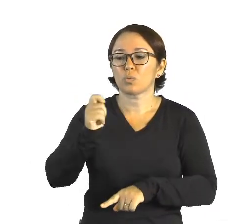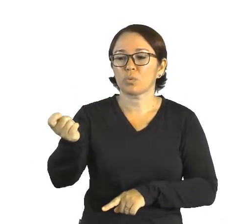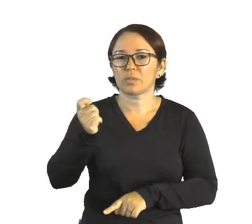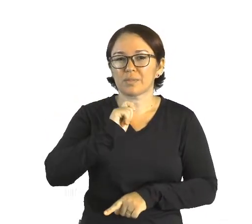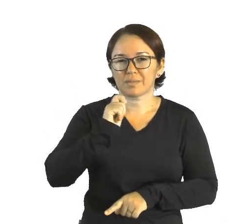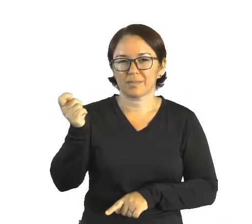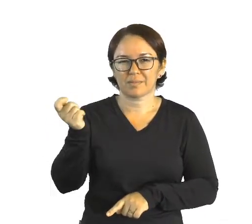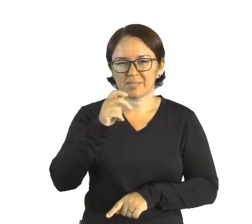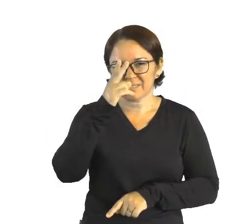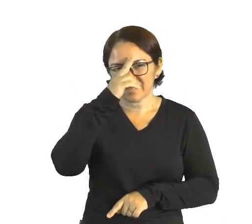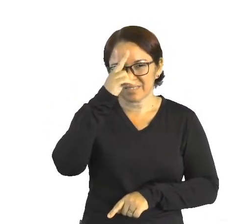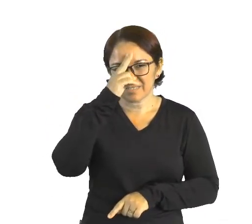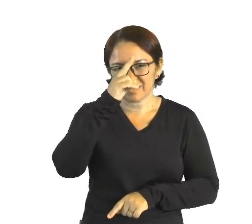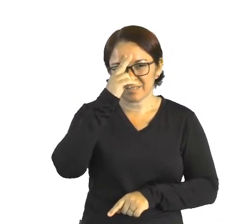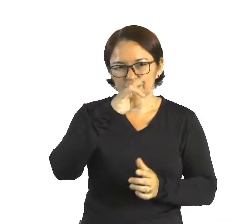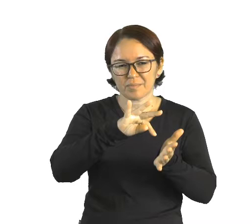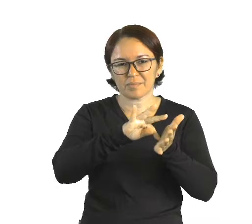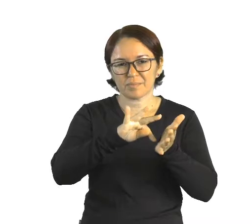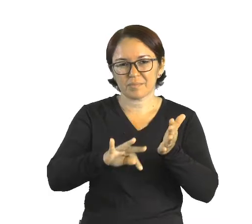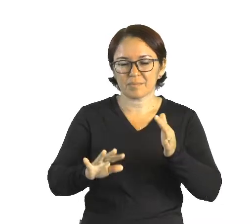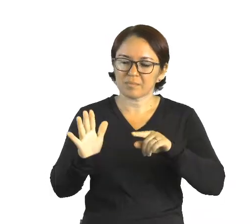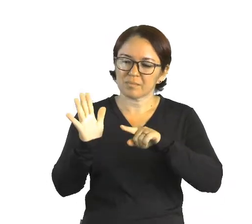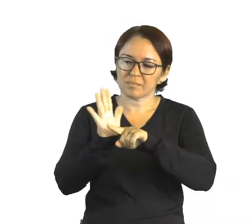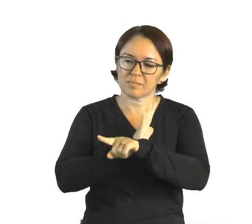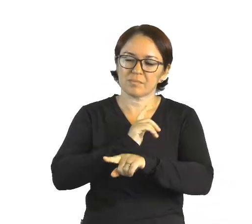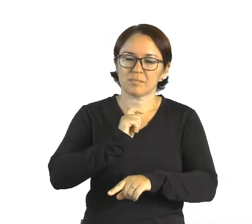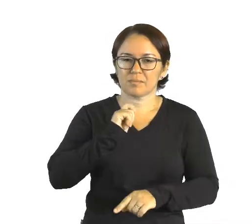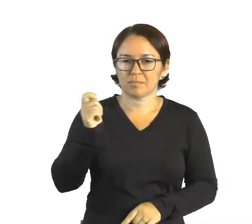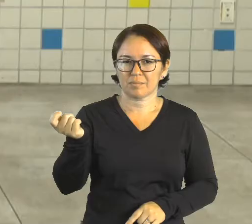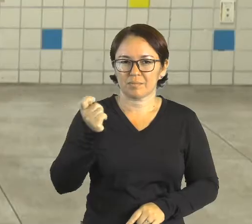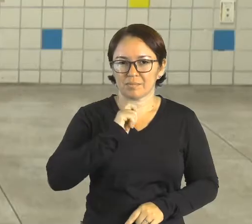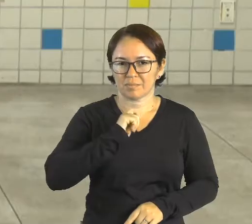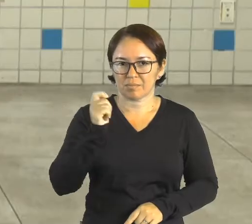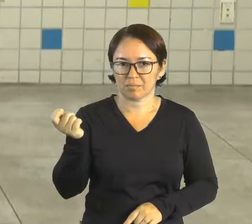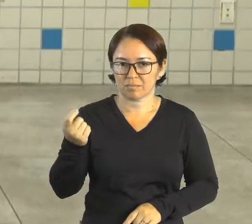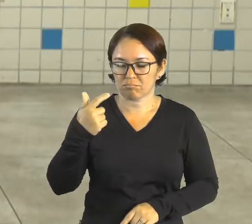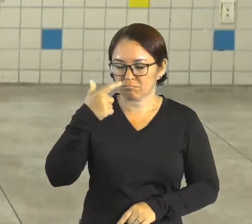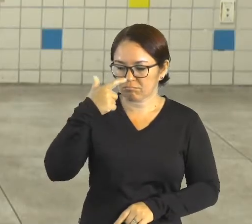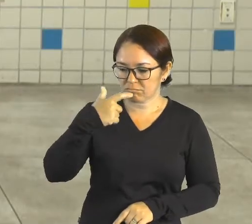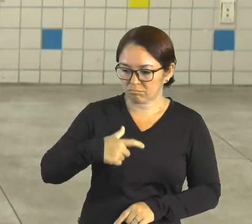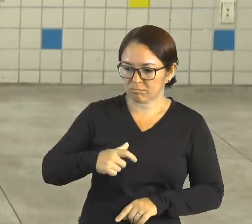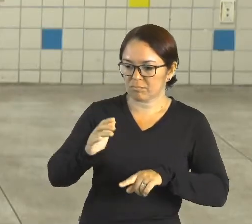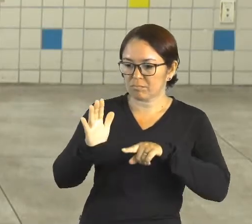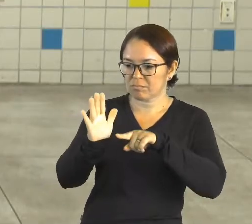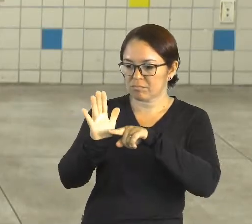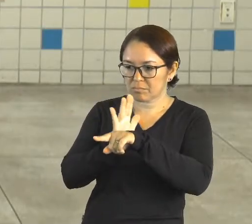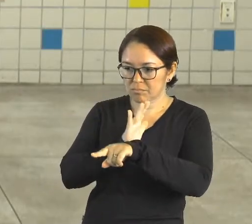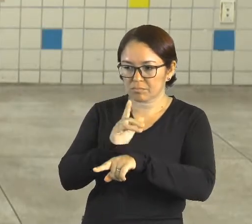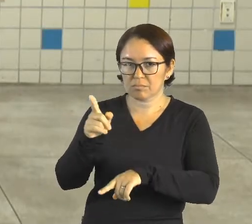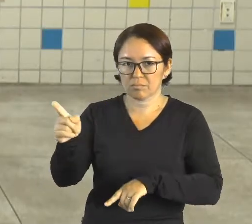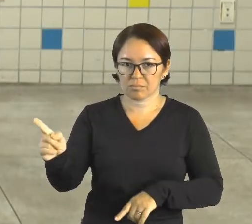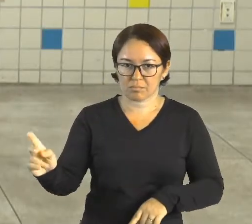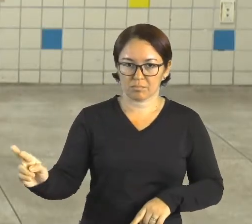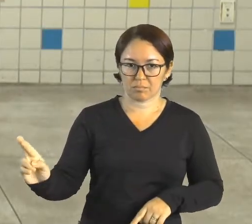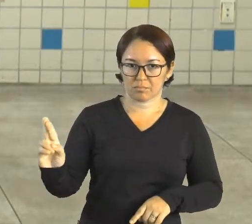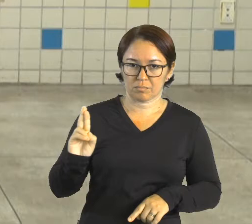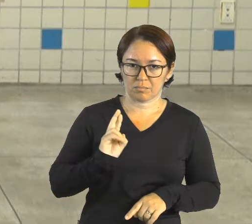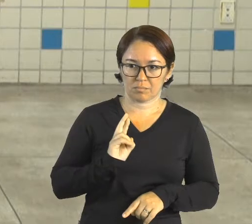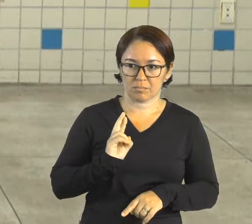uma entrevista? É um diálogo entre duas pessoas, que tem um entrevistador e o entrevistado, ou